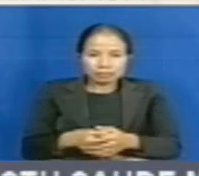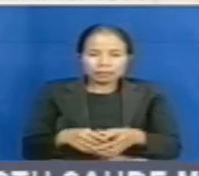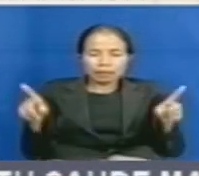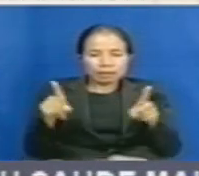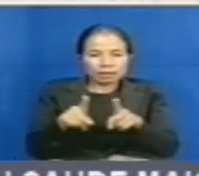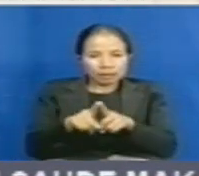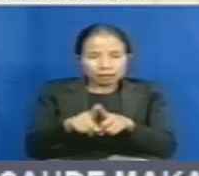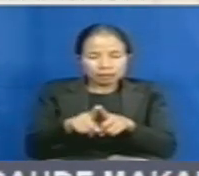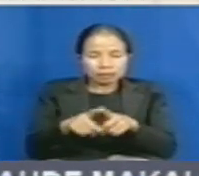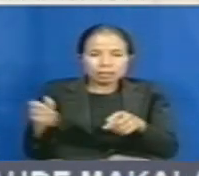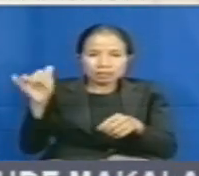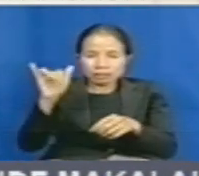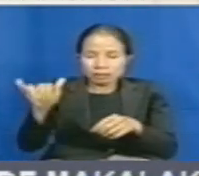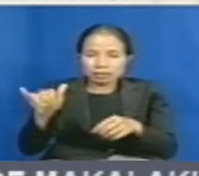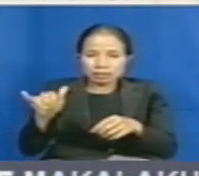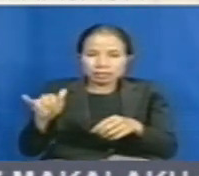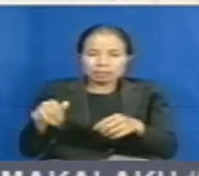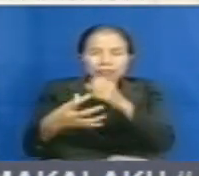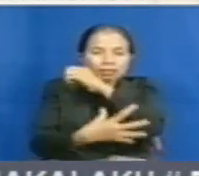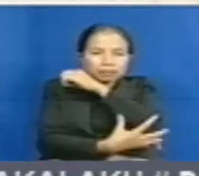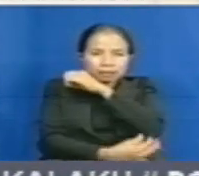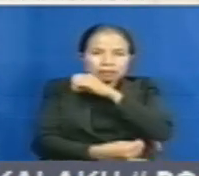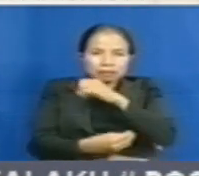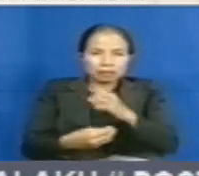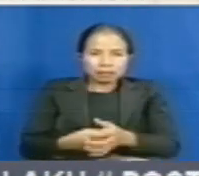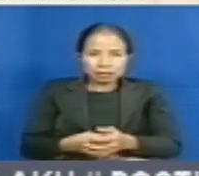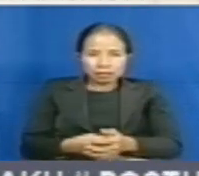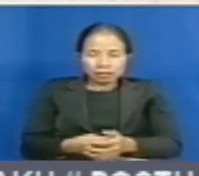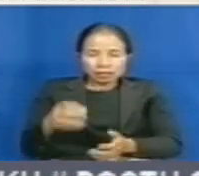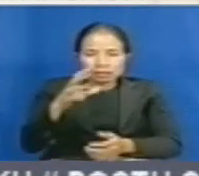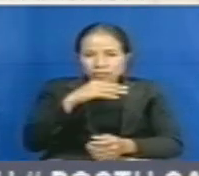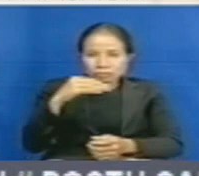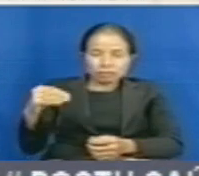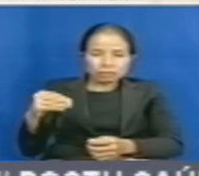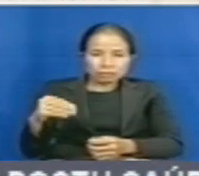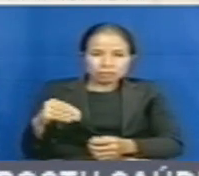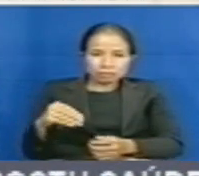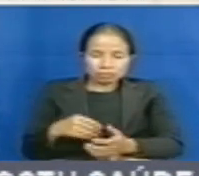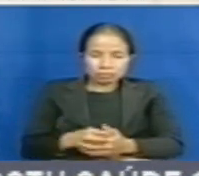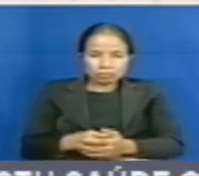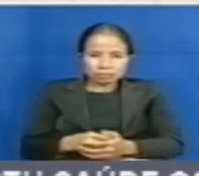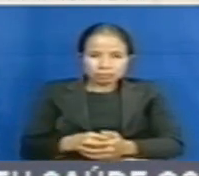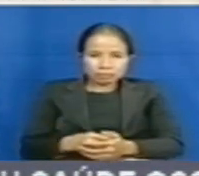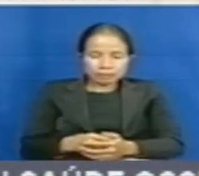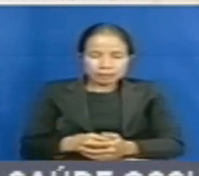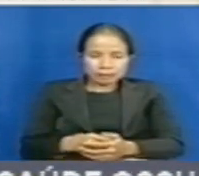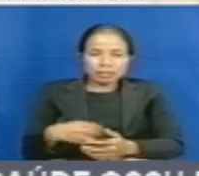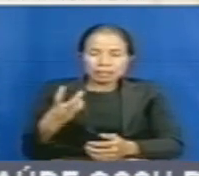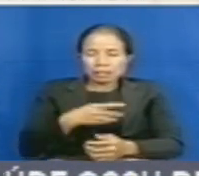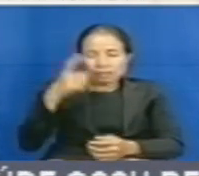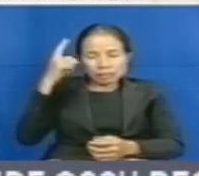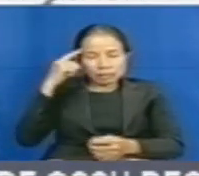Particularmente e a sira nebe kia no mais necessitado. Itahano